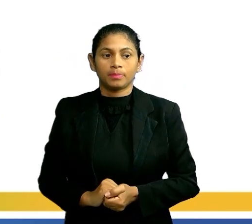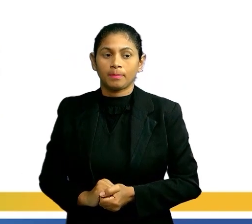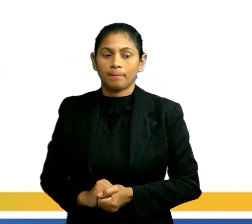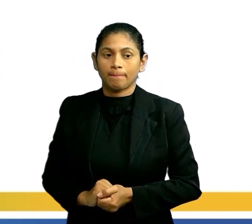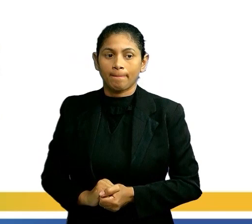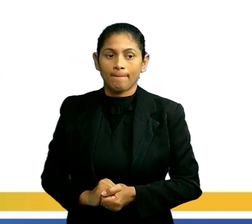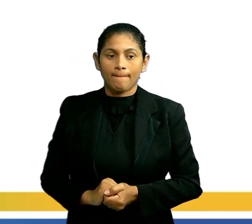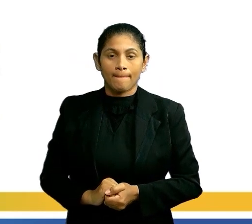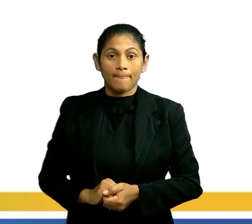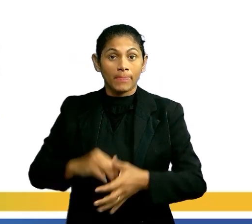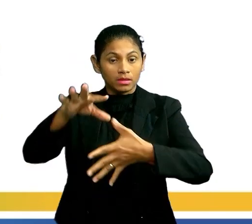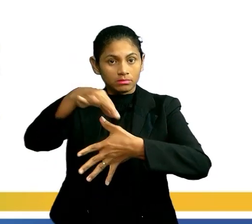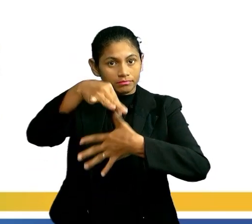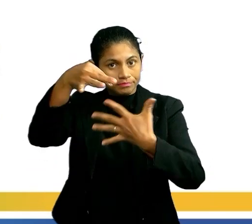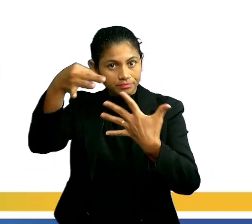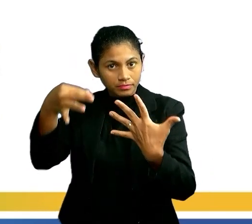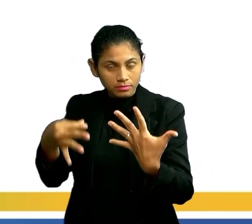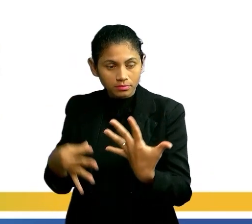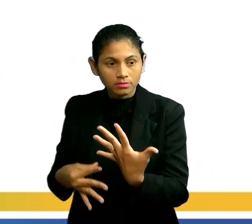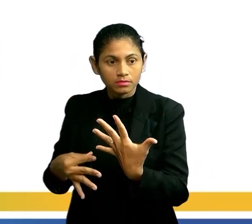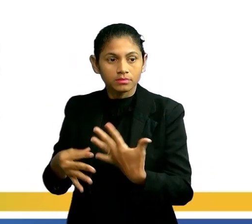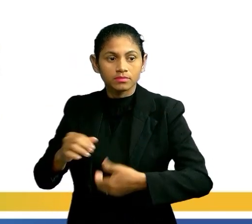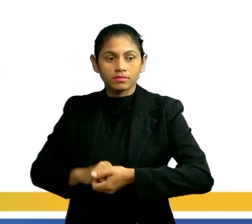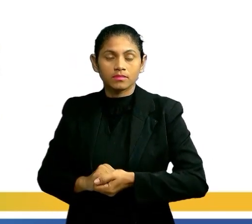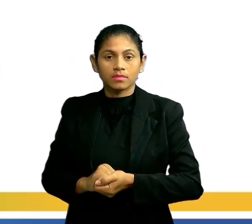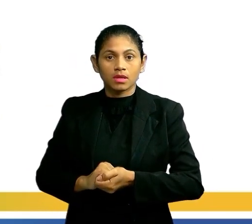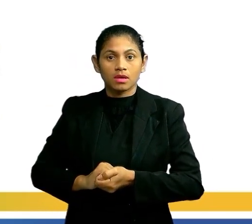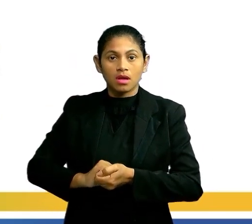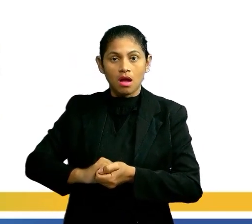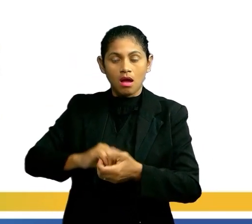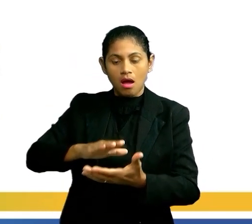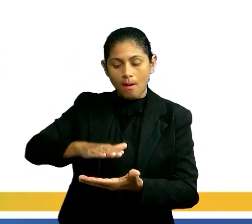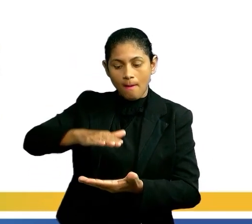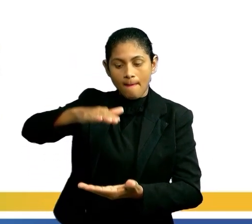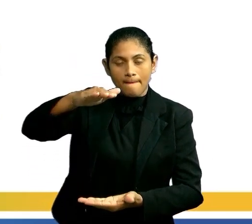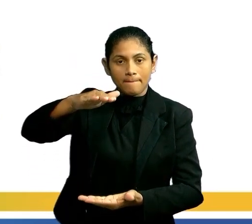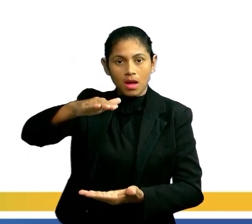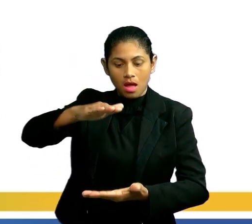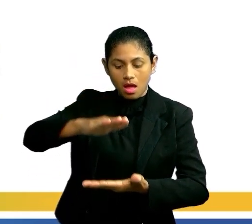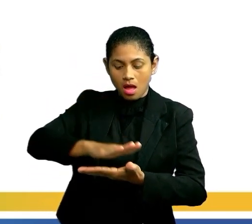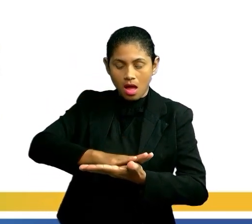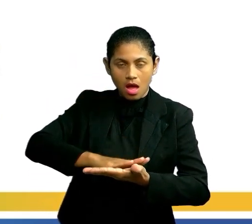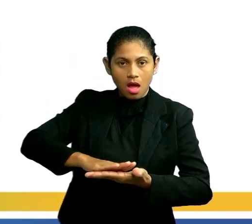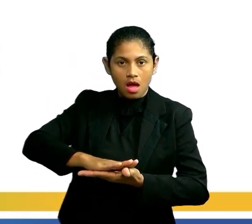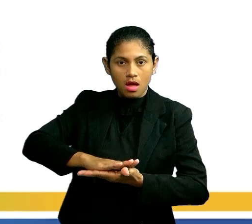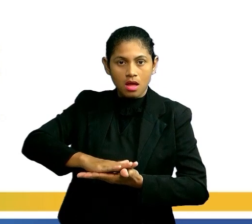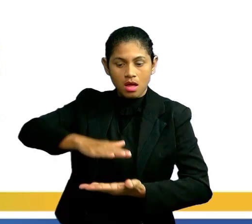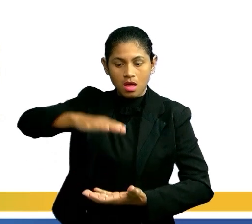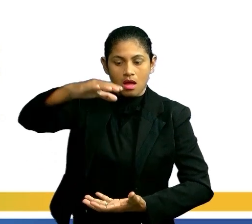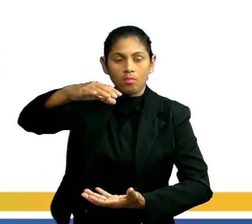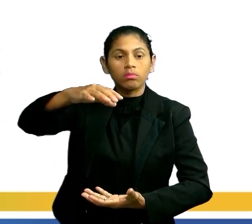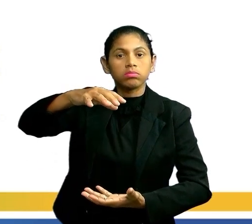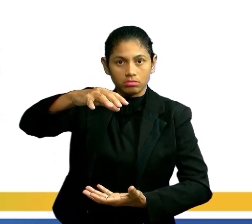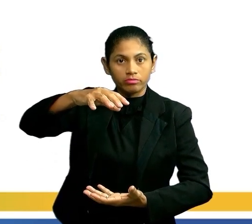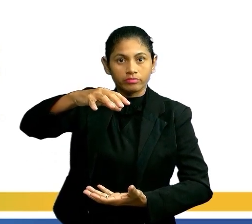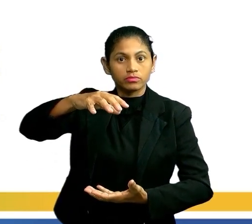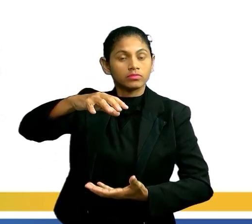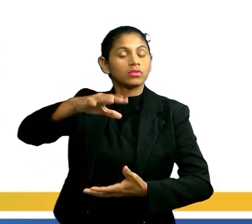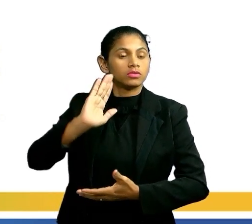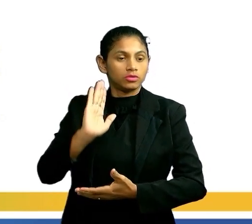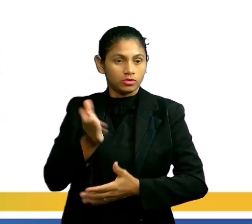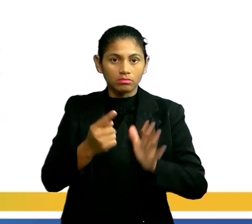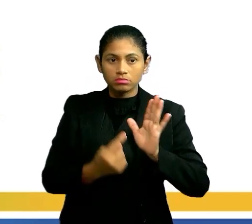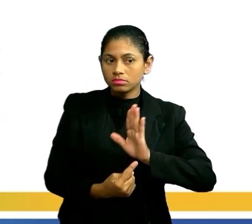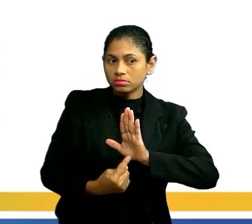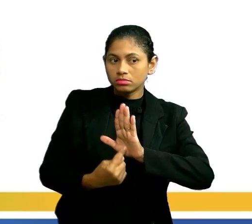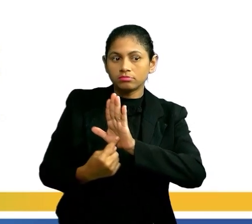Tipo aqui, ó. Elementos de um cilindro. As bases são os dois círculos encontrados em um cilindro, como já mostramos, certo? O primeiro deles é um círculo